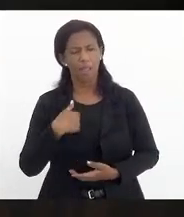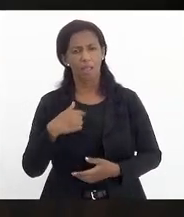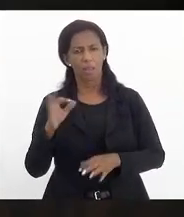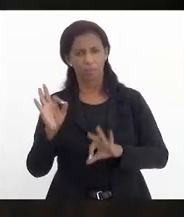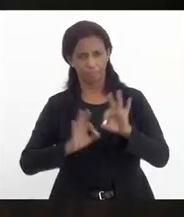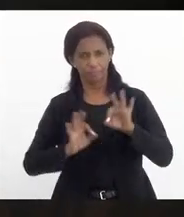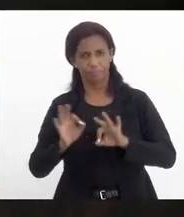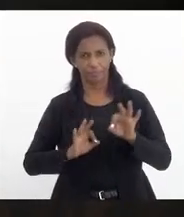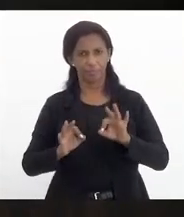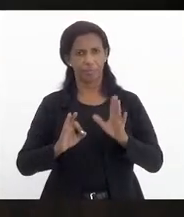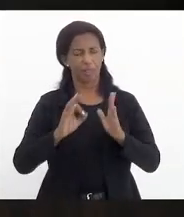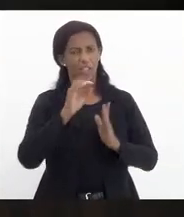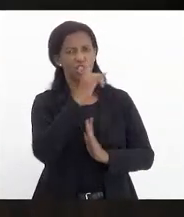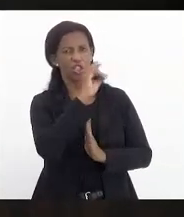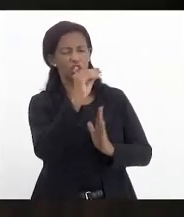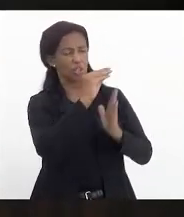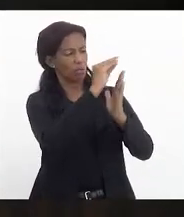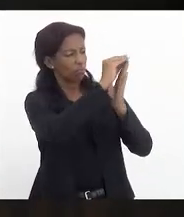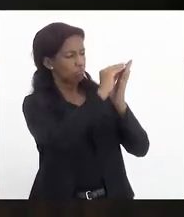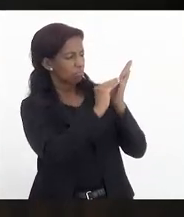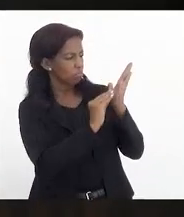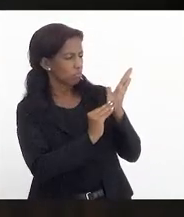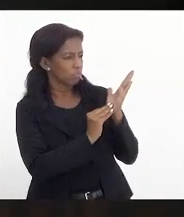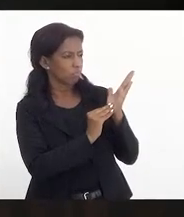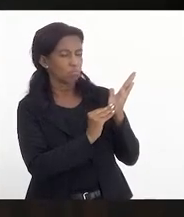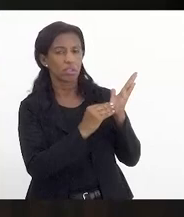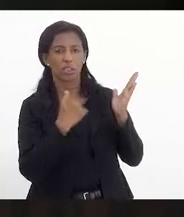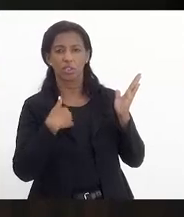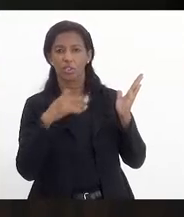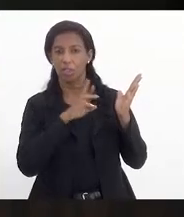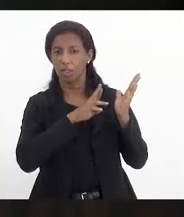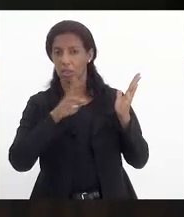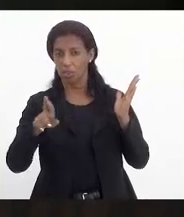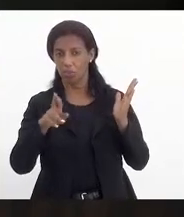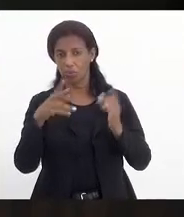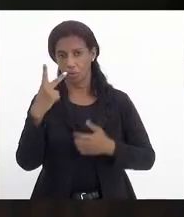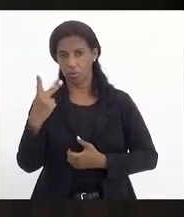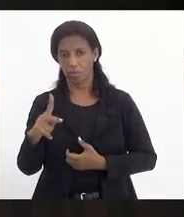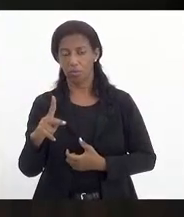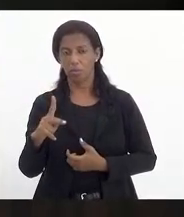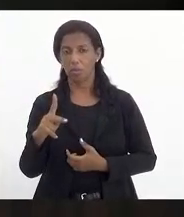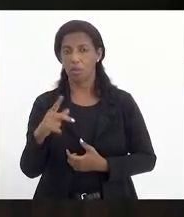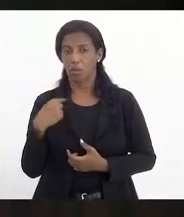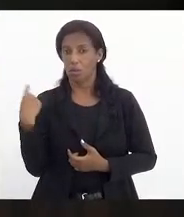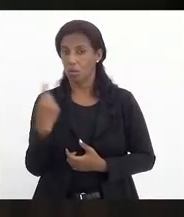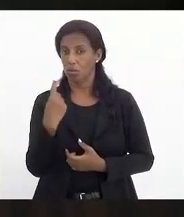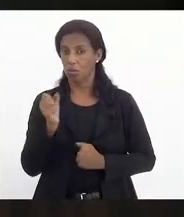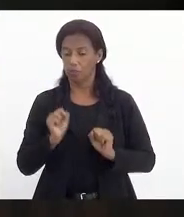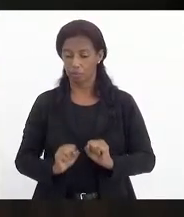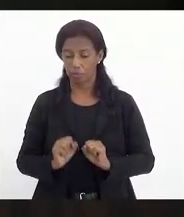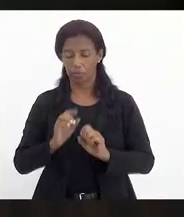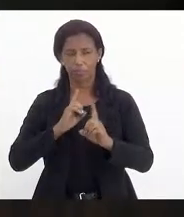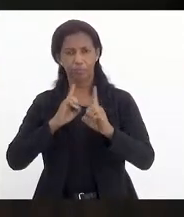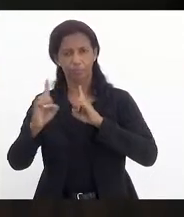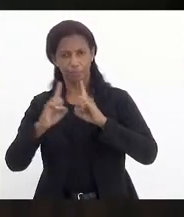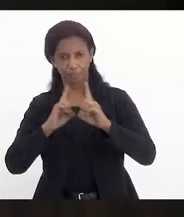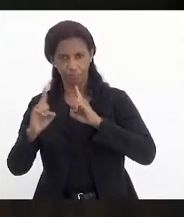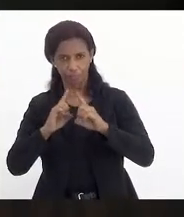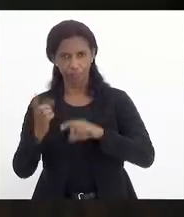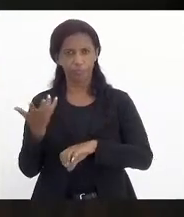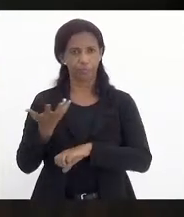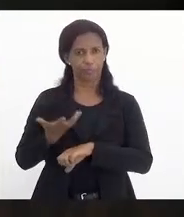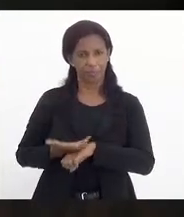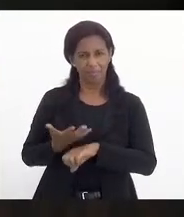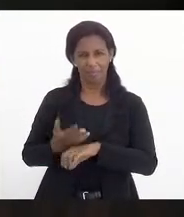já respondendo a sua questão de ordem, para que a gente possa discutir as matérias, receber as emendas, tanto